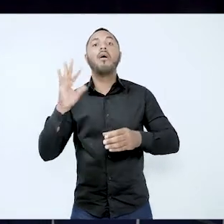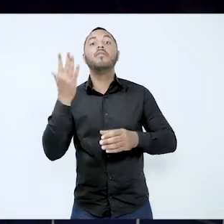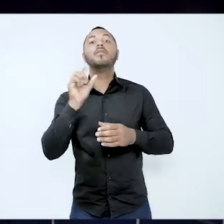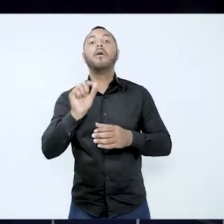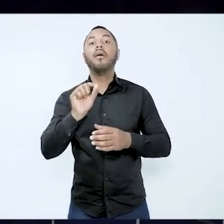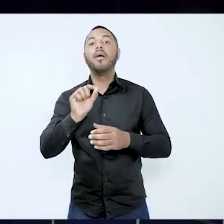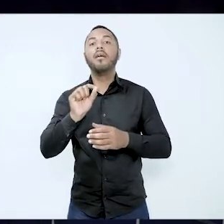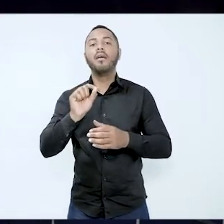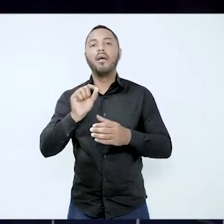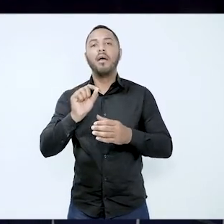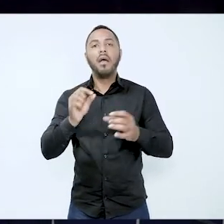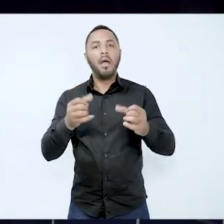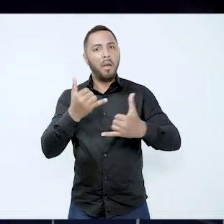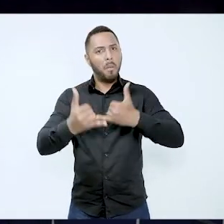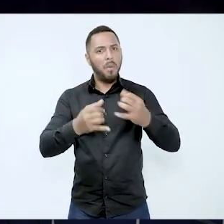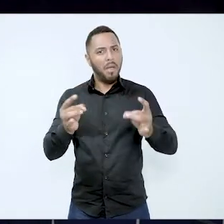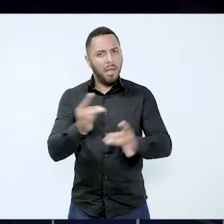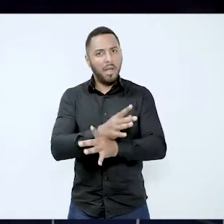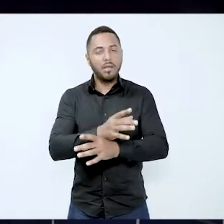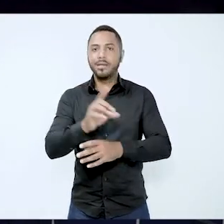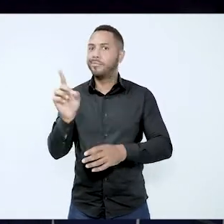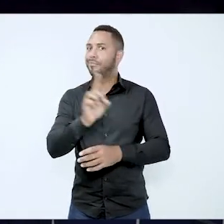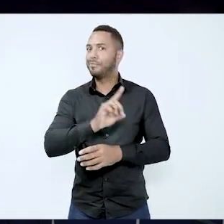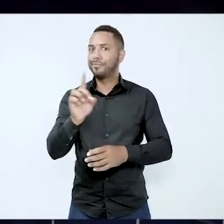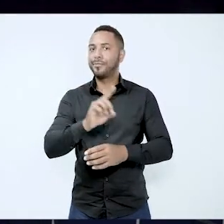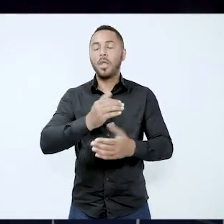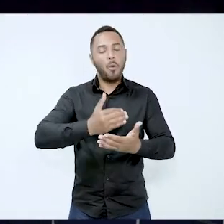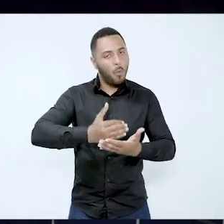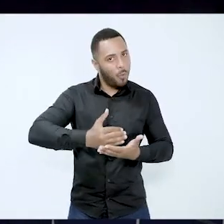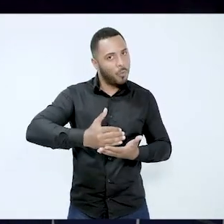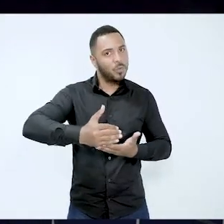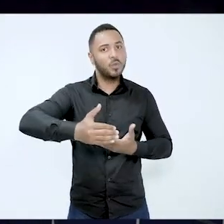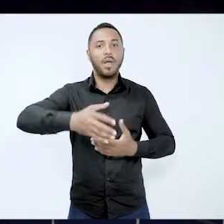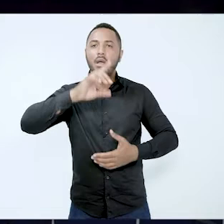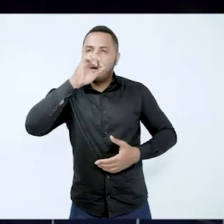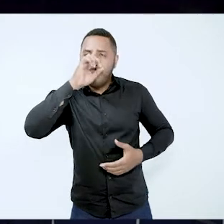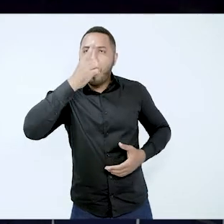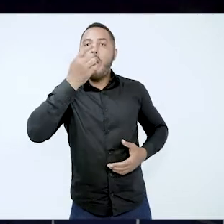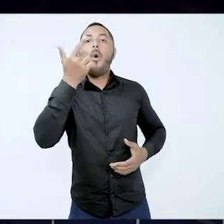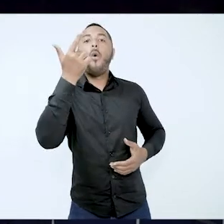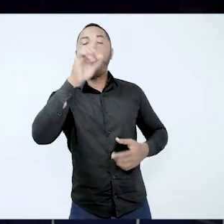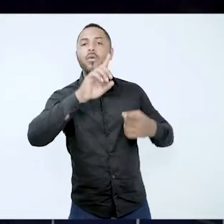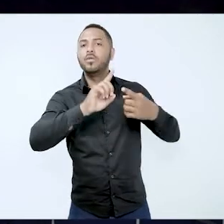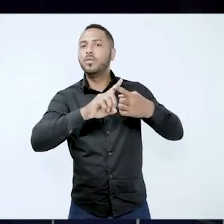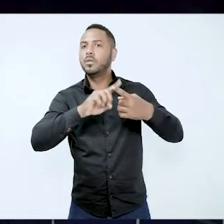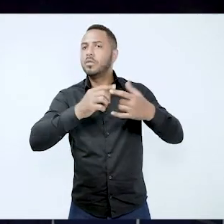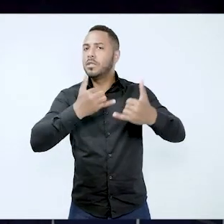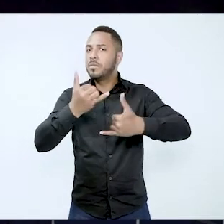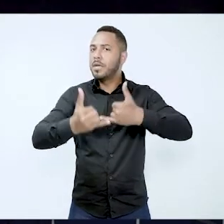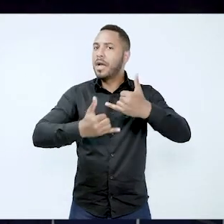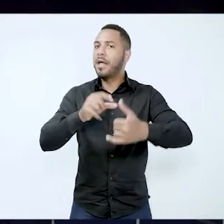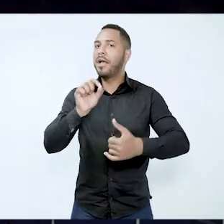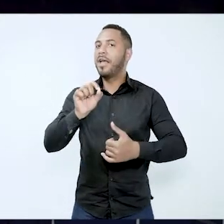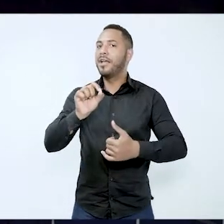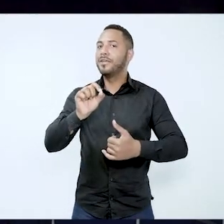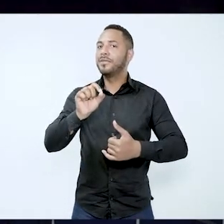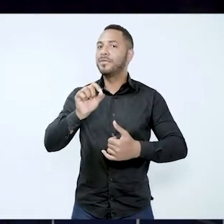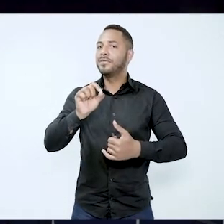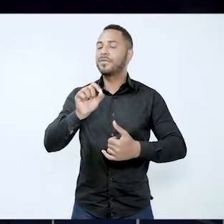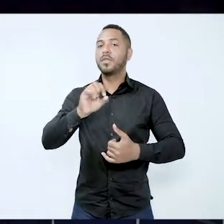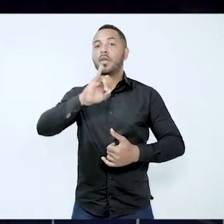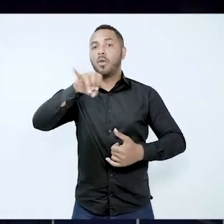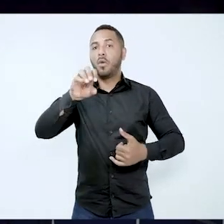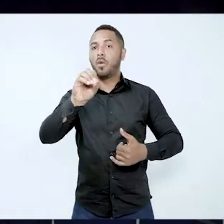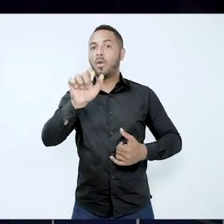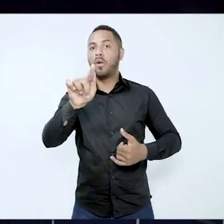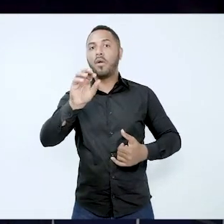que acontecia? A brincadeira não parava, né? Eles inventavam outro tipo de brincadeira, que era o jogo de